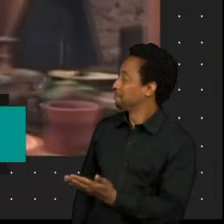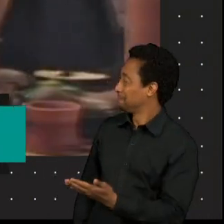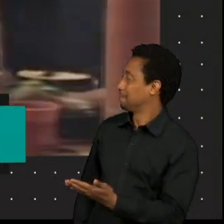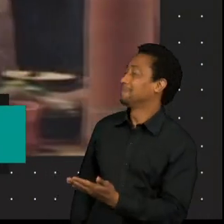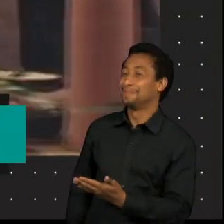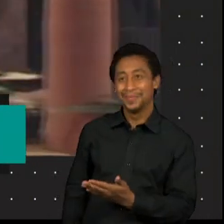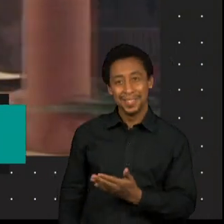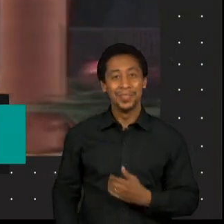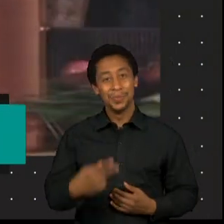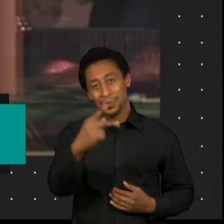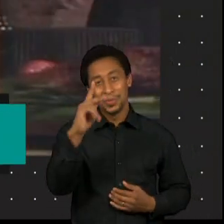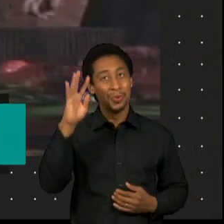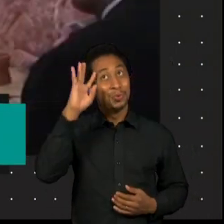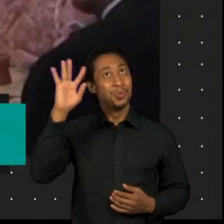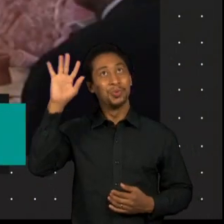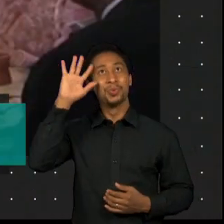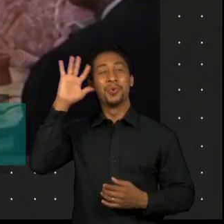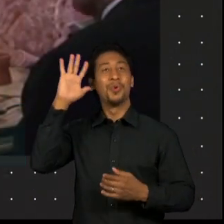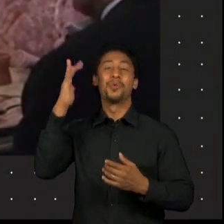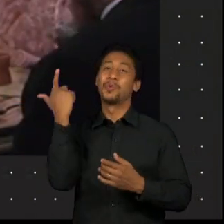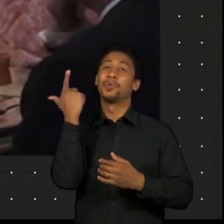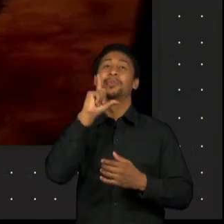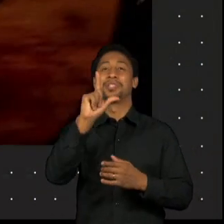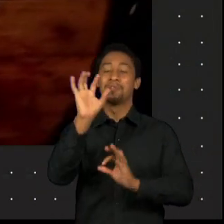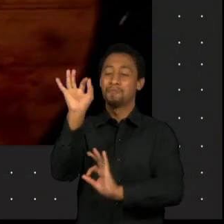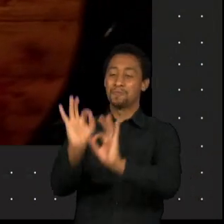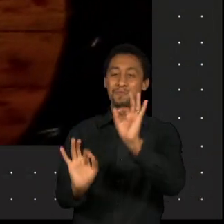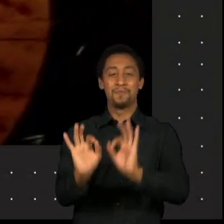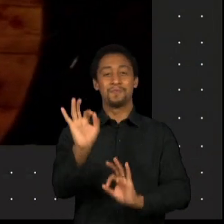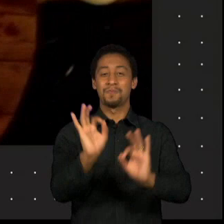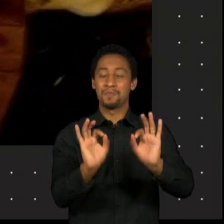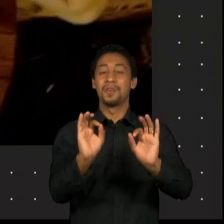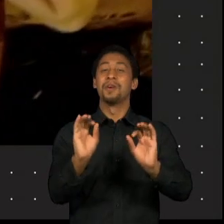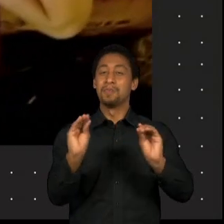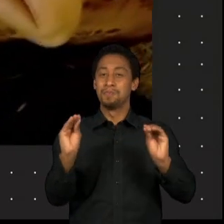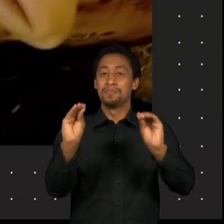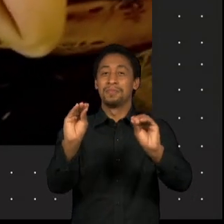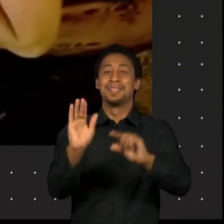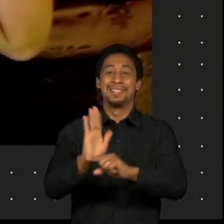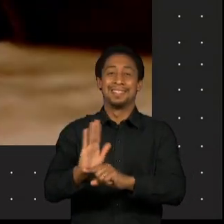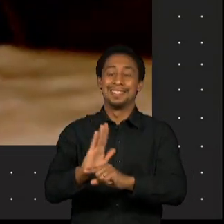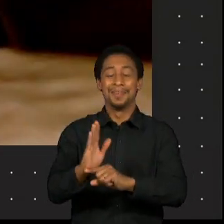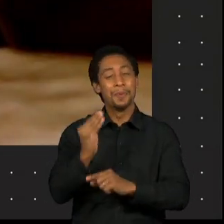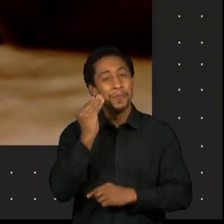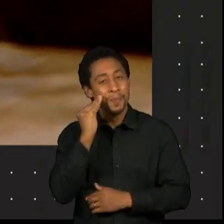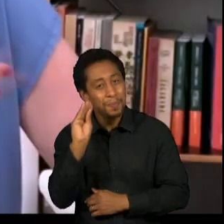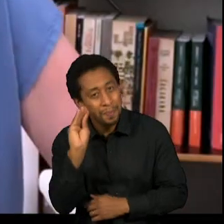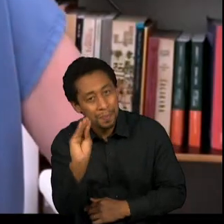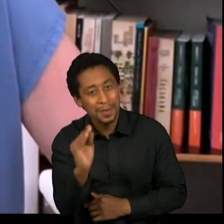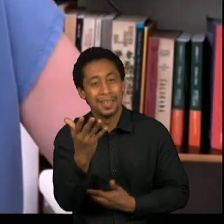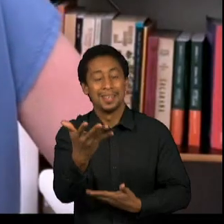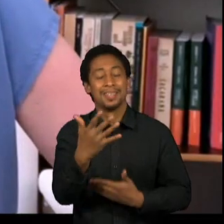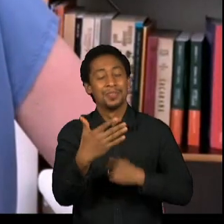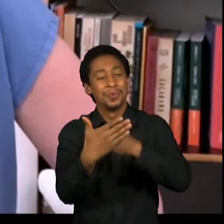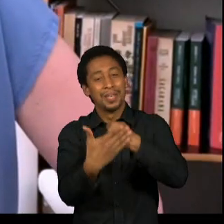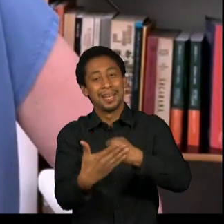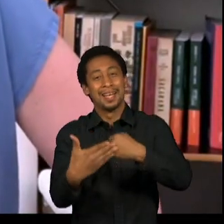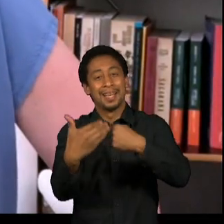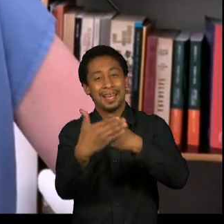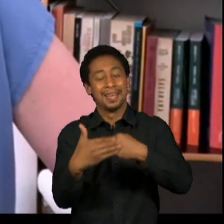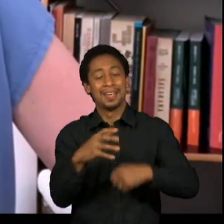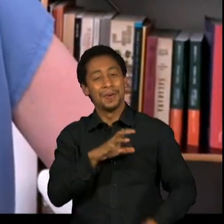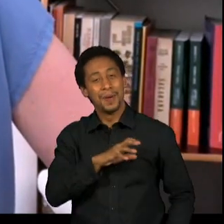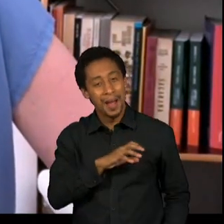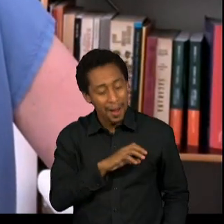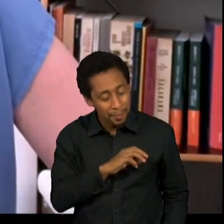seu sonho no cinema, que é um espaço dos sonhos. Então, minha querida, receba meu beijo, meu carinho, meu amor